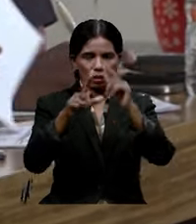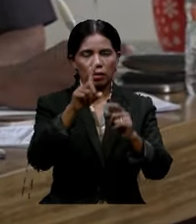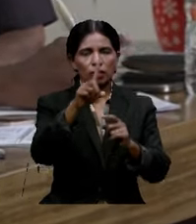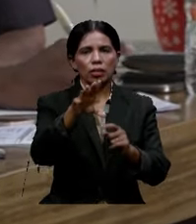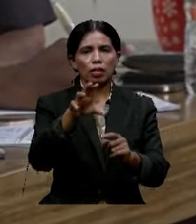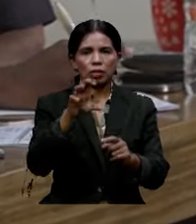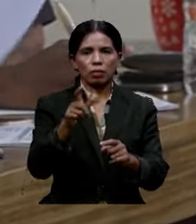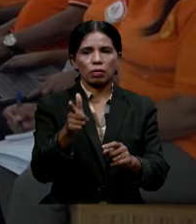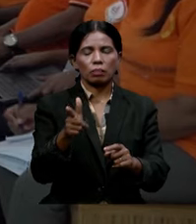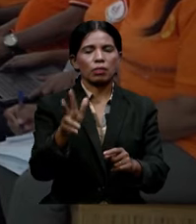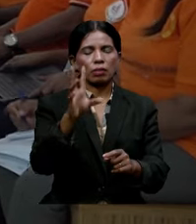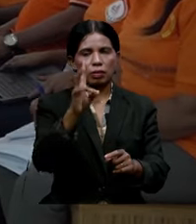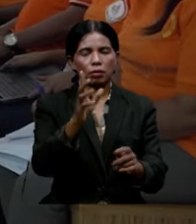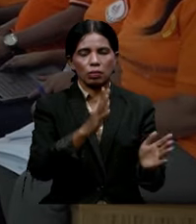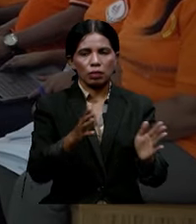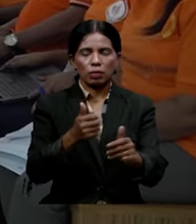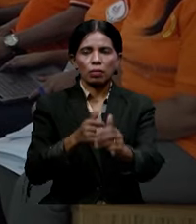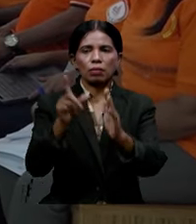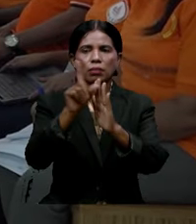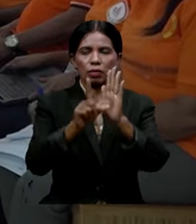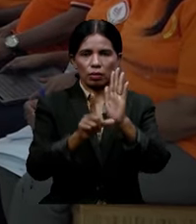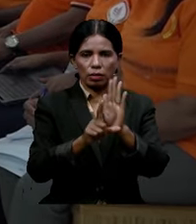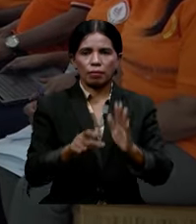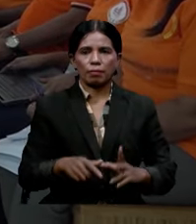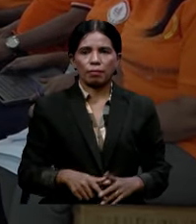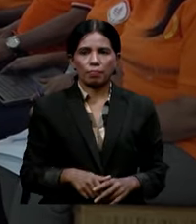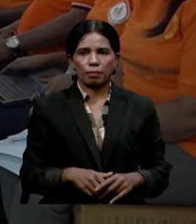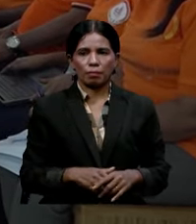ron rosinghitu mak proseson atuir dalang legal Damian Gonçalves Lamberto da Silva Ziemen.